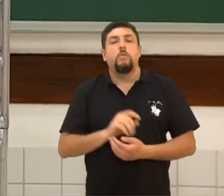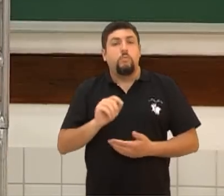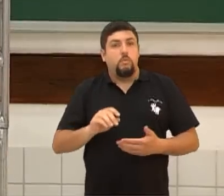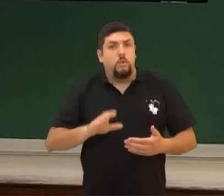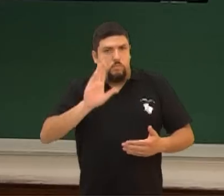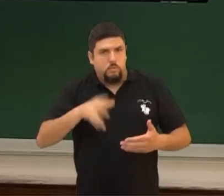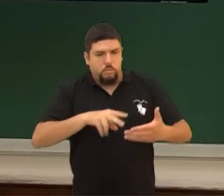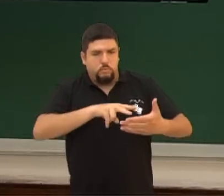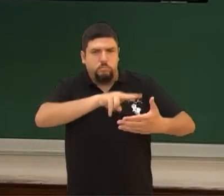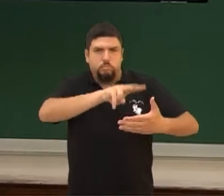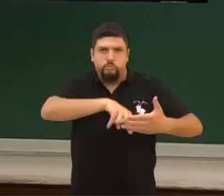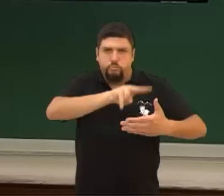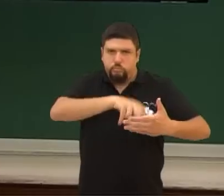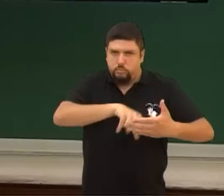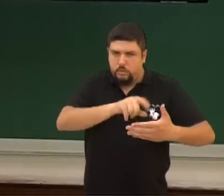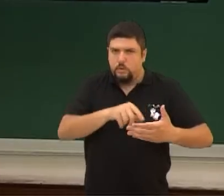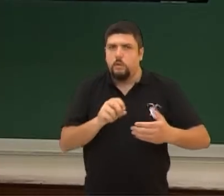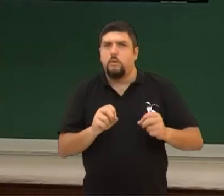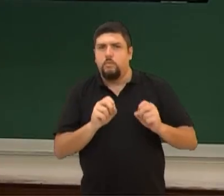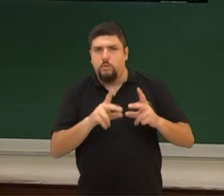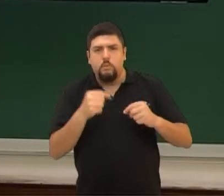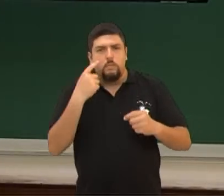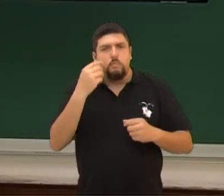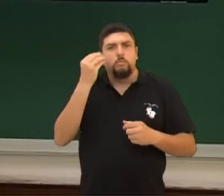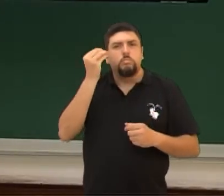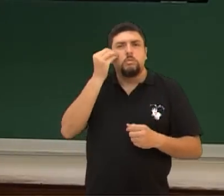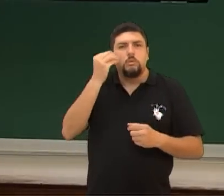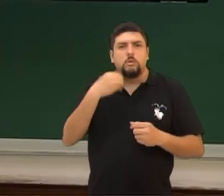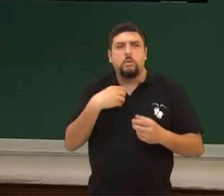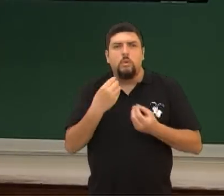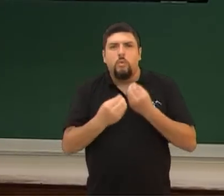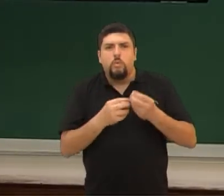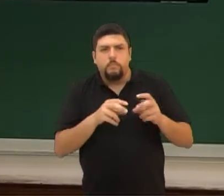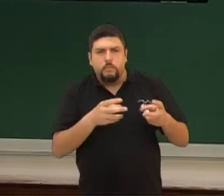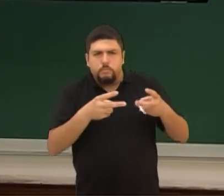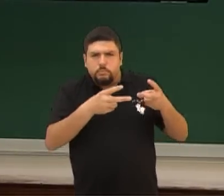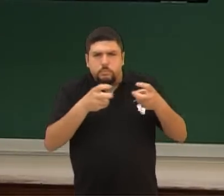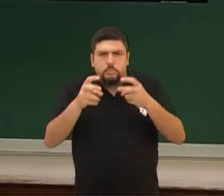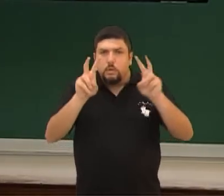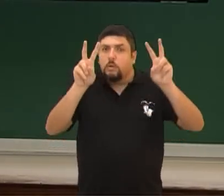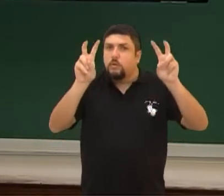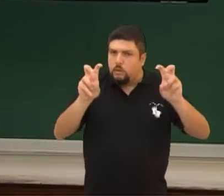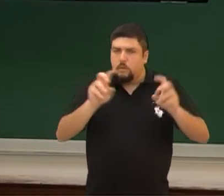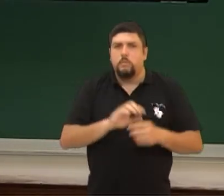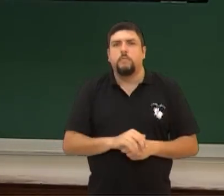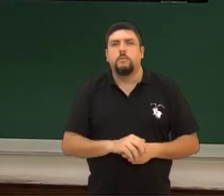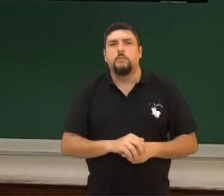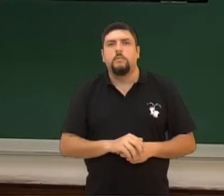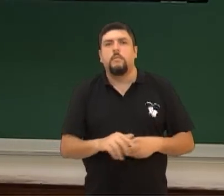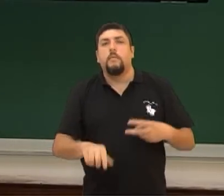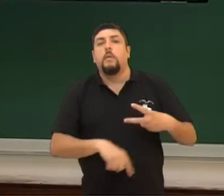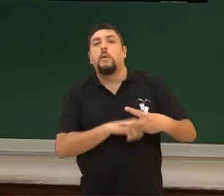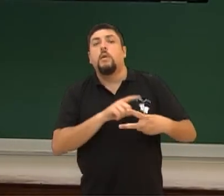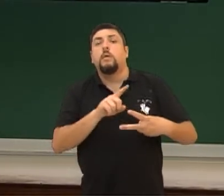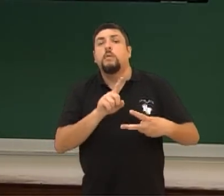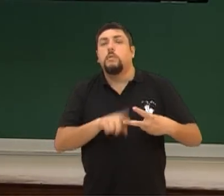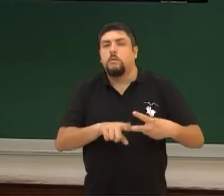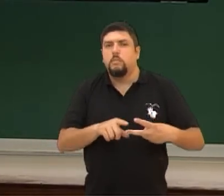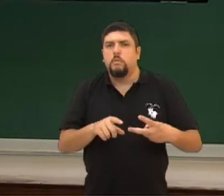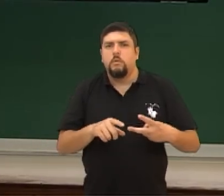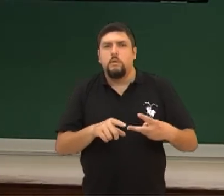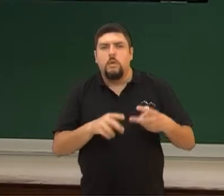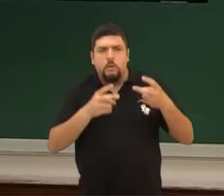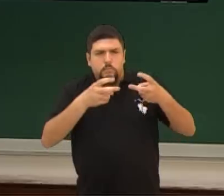né, deste infográfico, nós identificamos o tema presente, nós localizamos